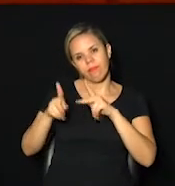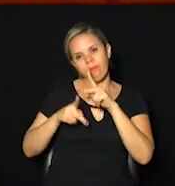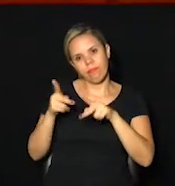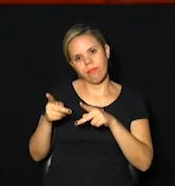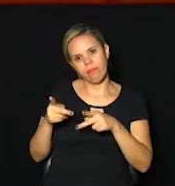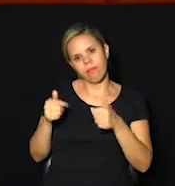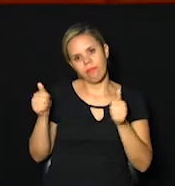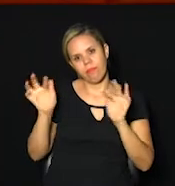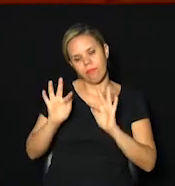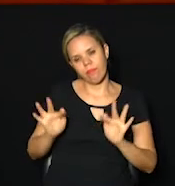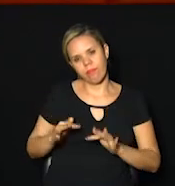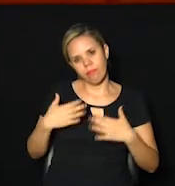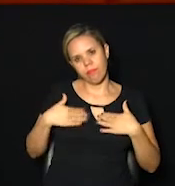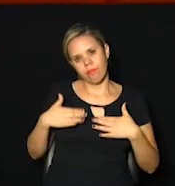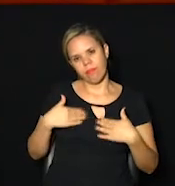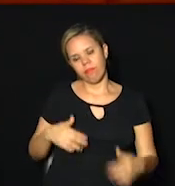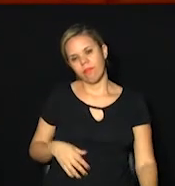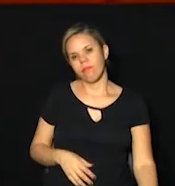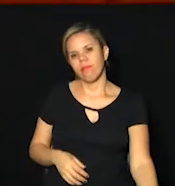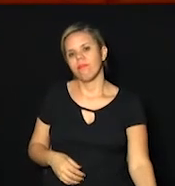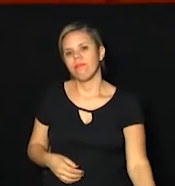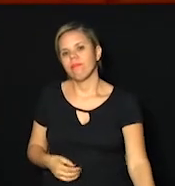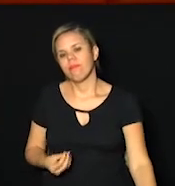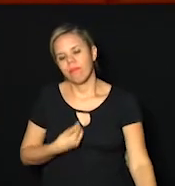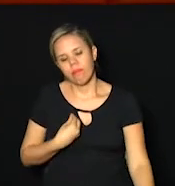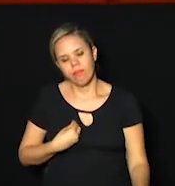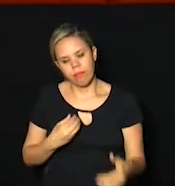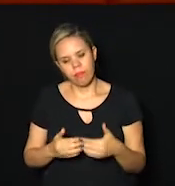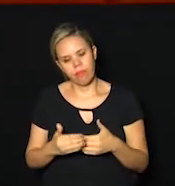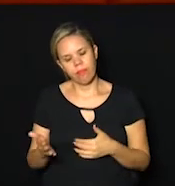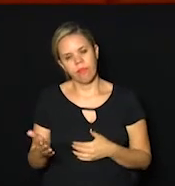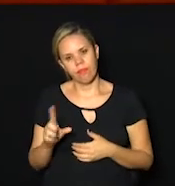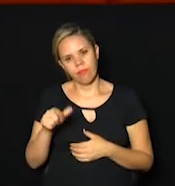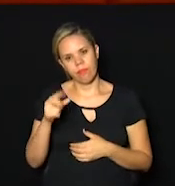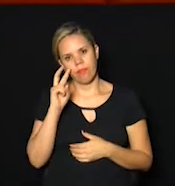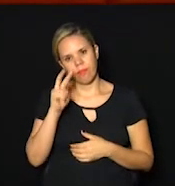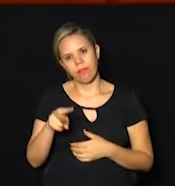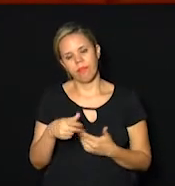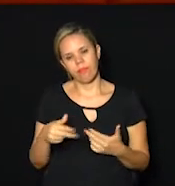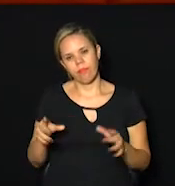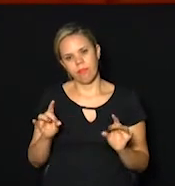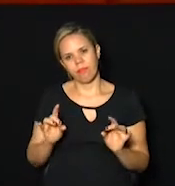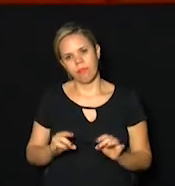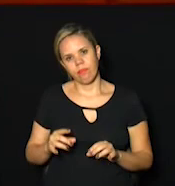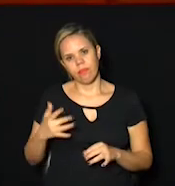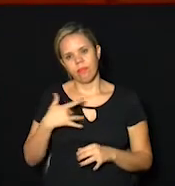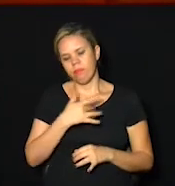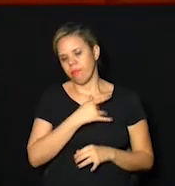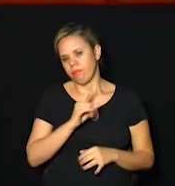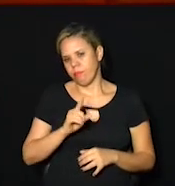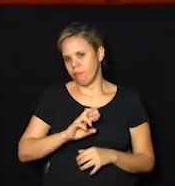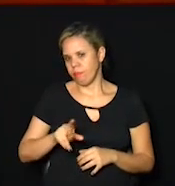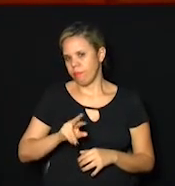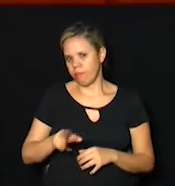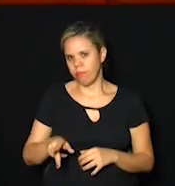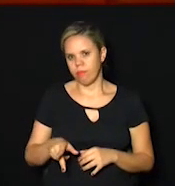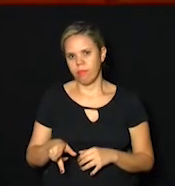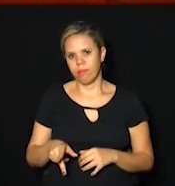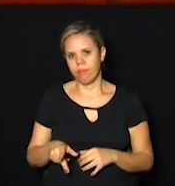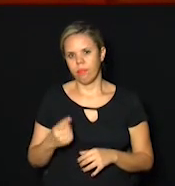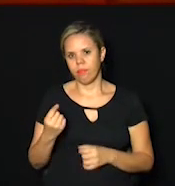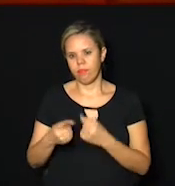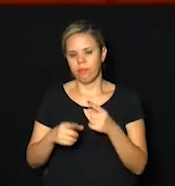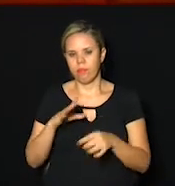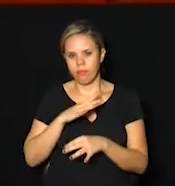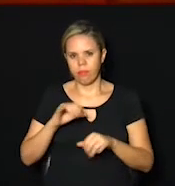ficar feliz, tranquilo, e tocar a vida e depois ver esse detalhe da saúde. Não é detalhe, né? Tem cidades que estão